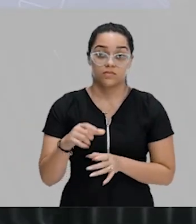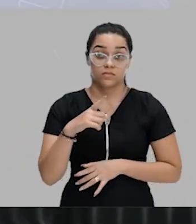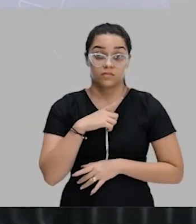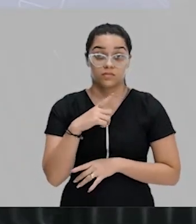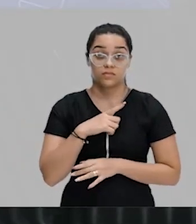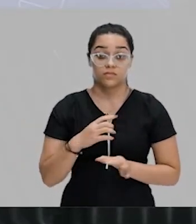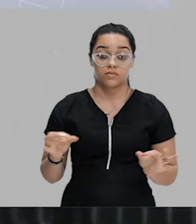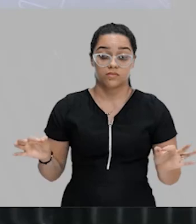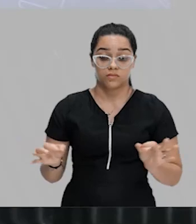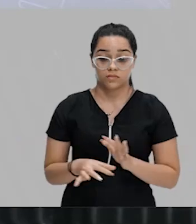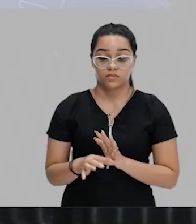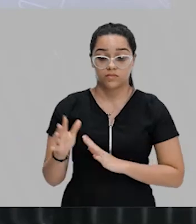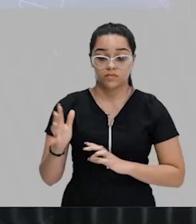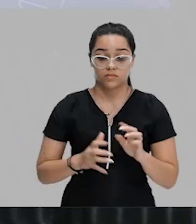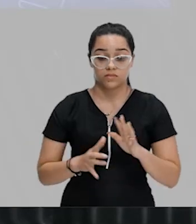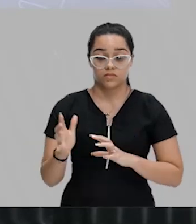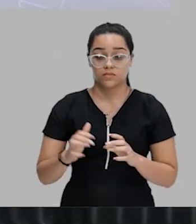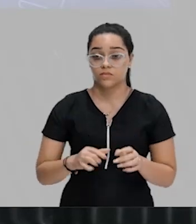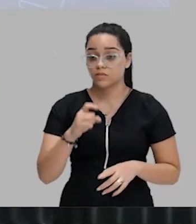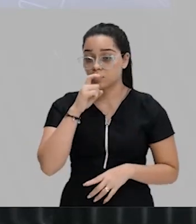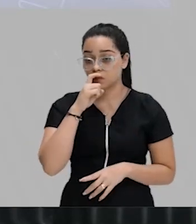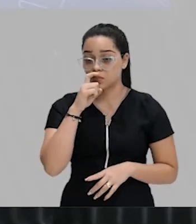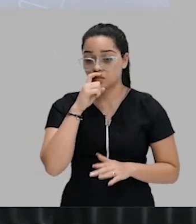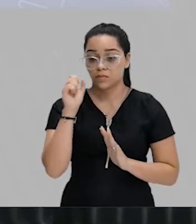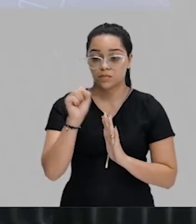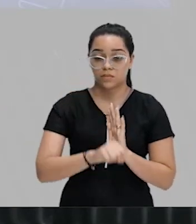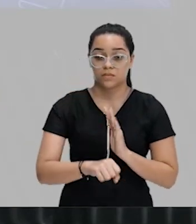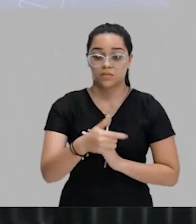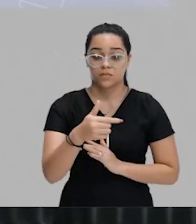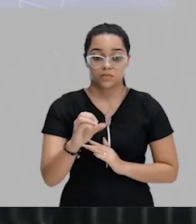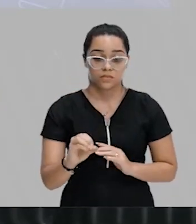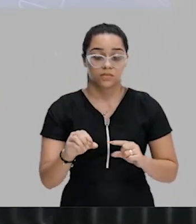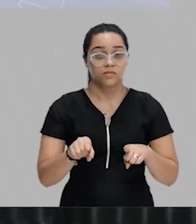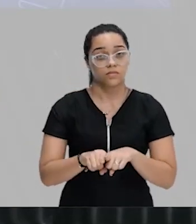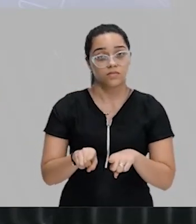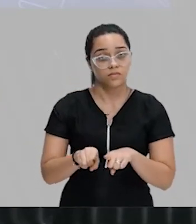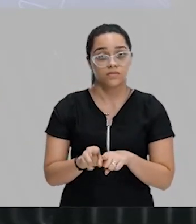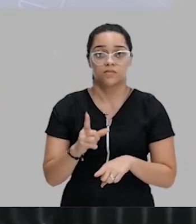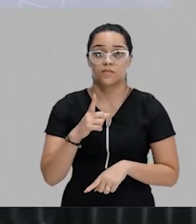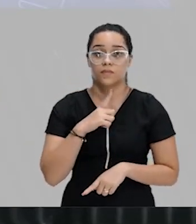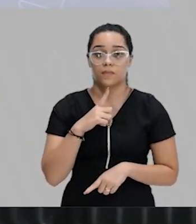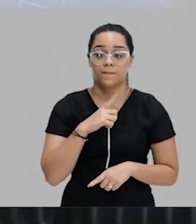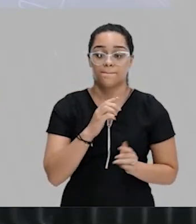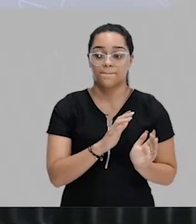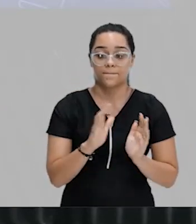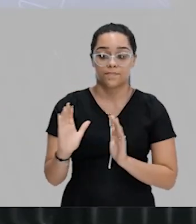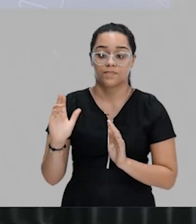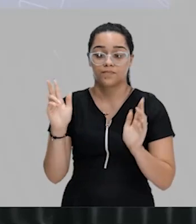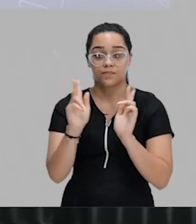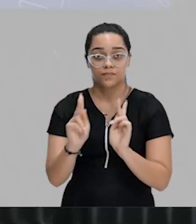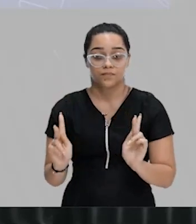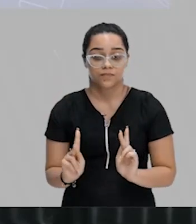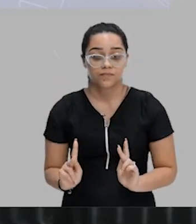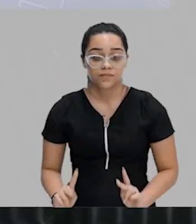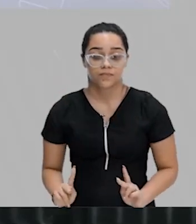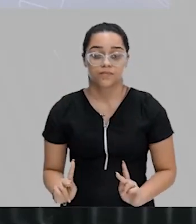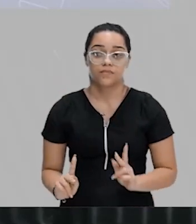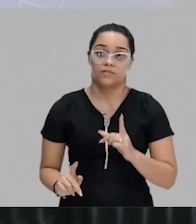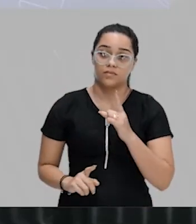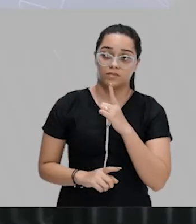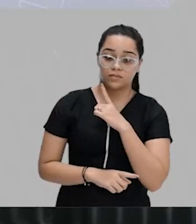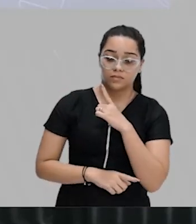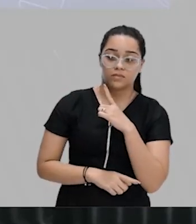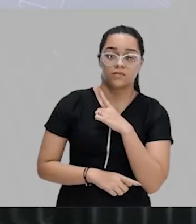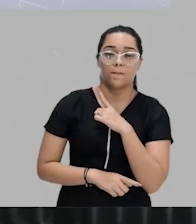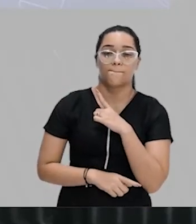fim da Guerra Fria, no final do século XX, imaginava-se que teríamos um período de paz, de